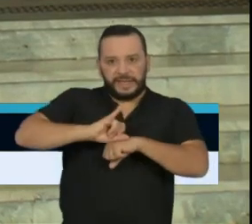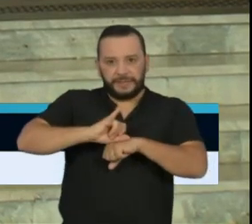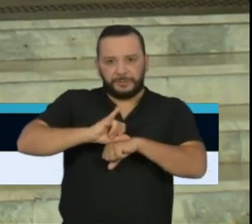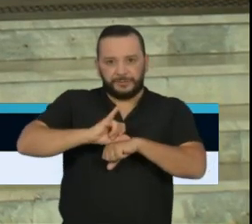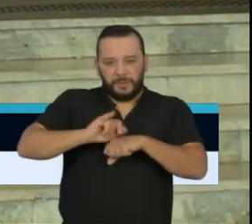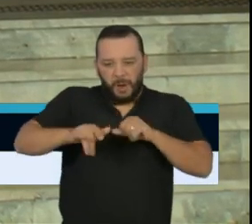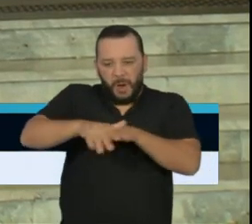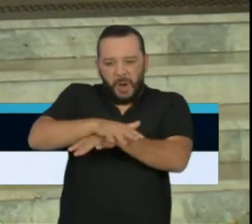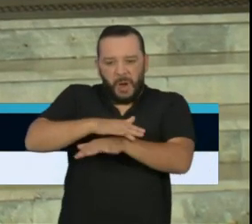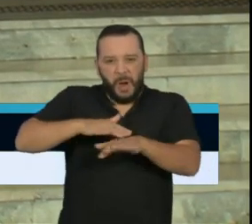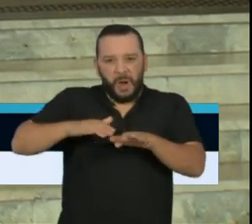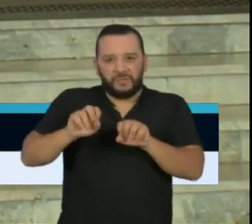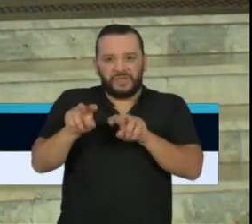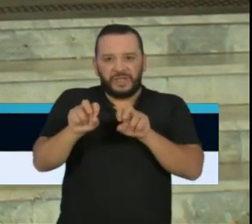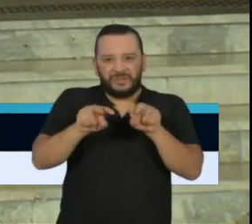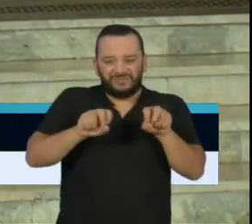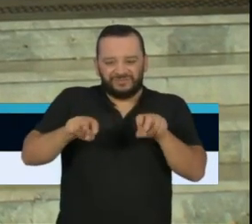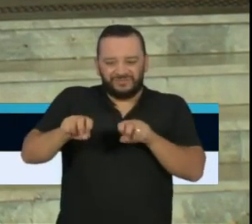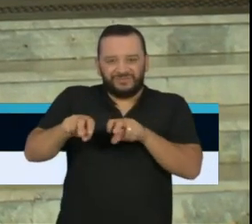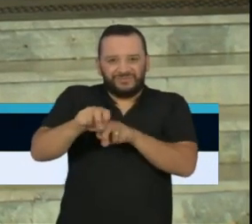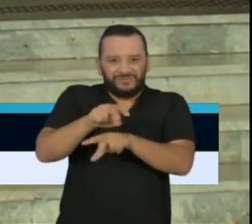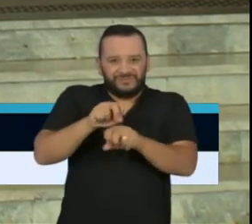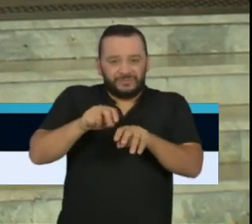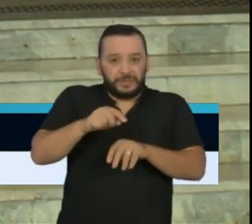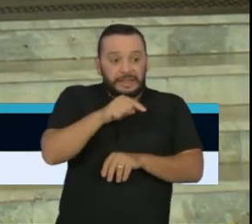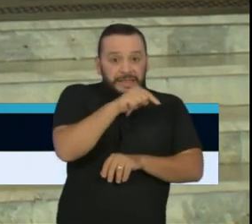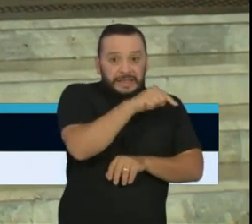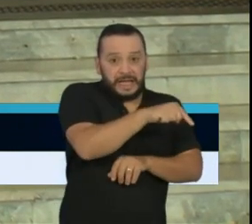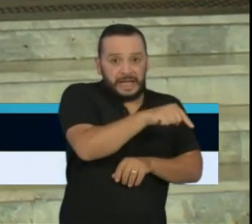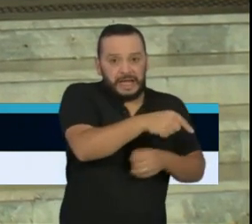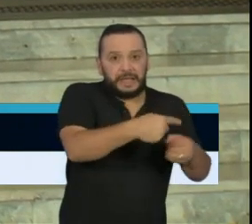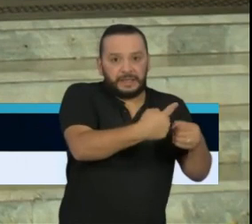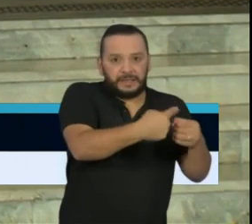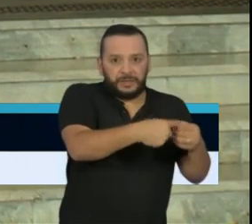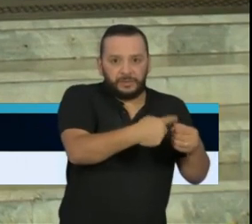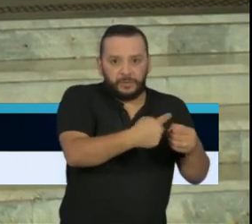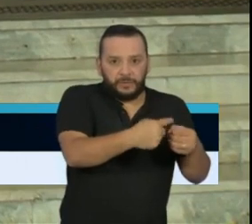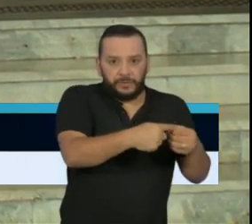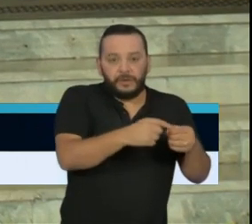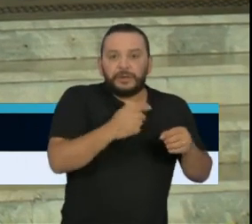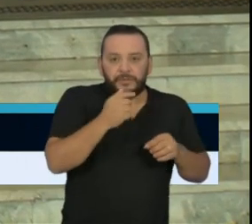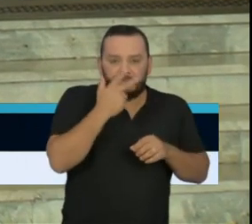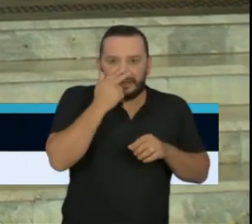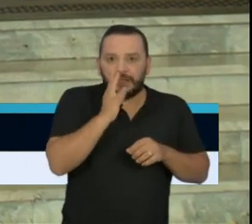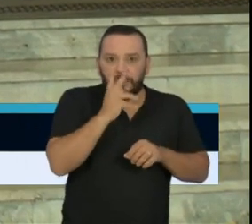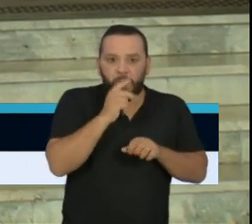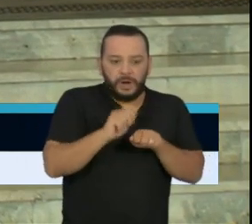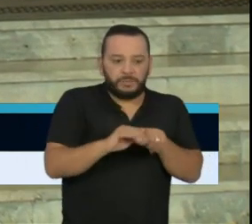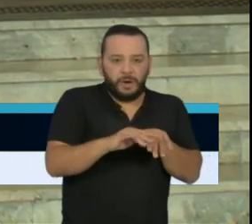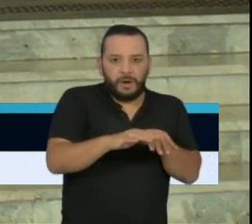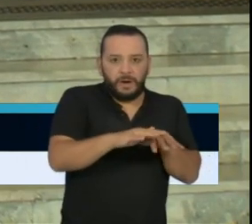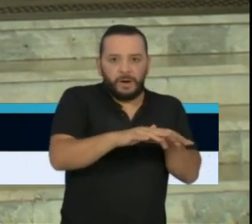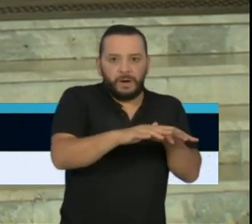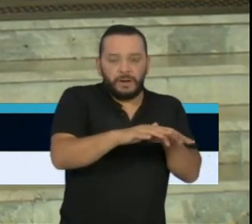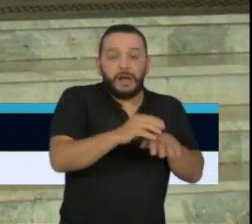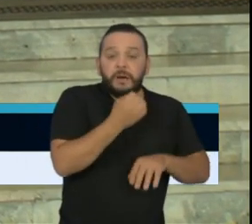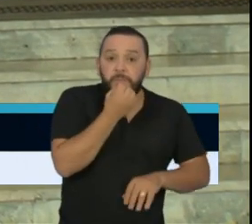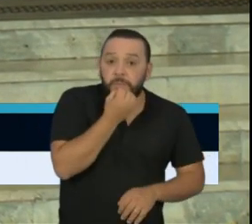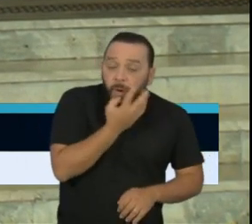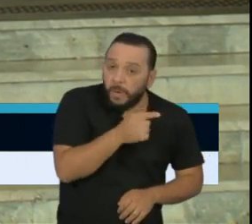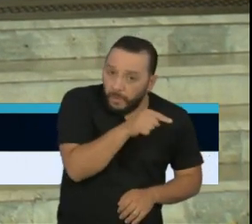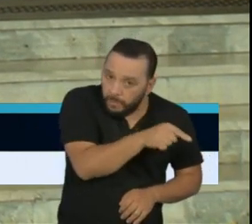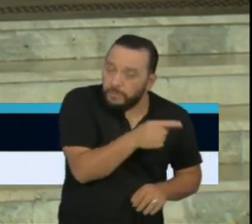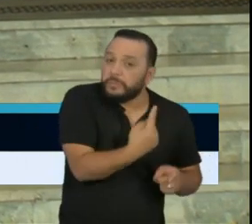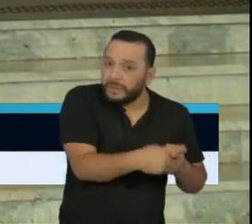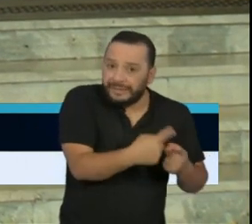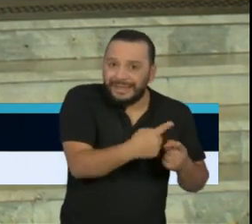que o interior se programasse, se projetasse melhor. Isso foi muito importante, é o que eu venho chamando de um provável